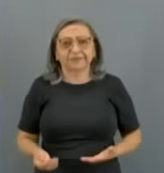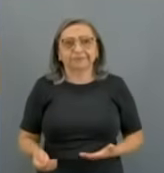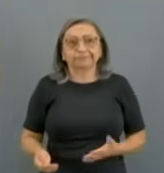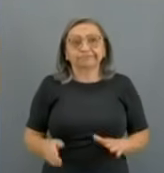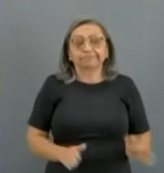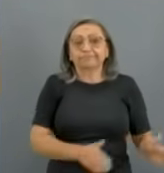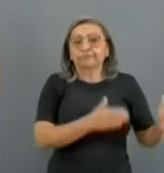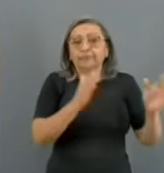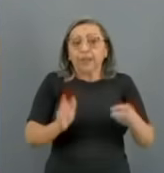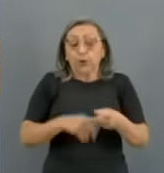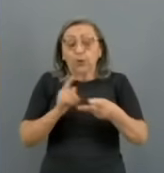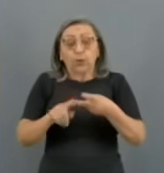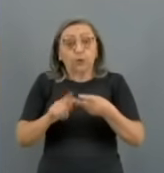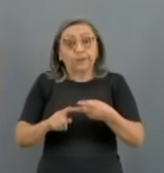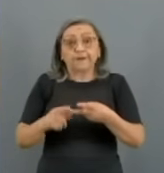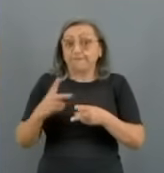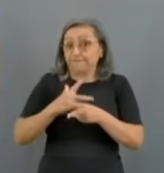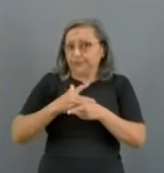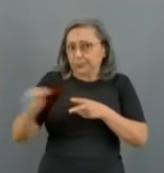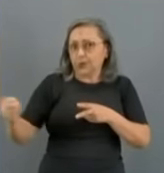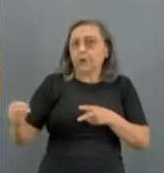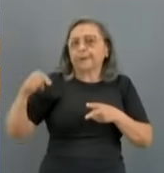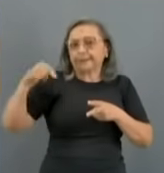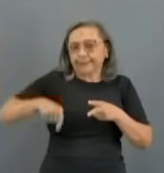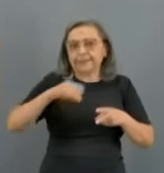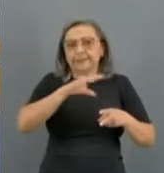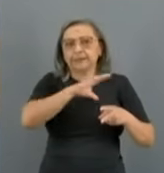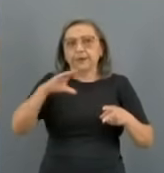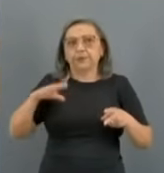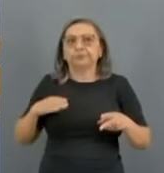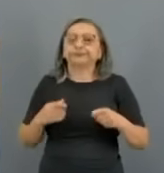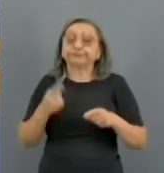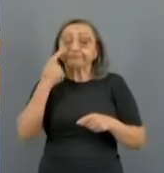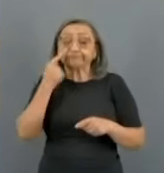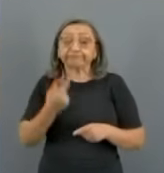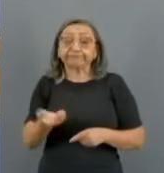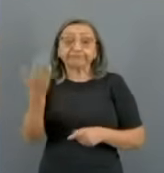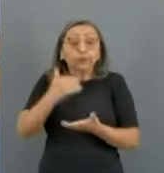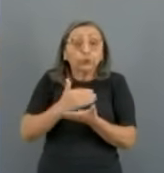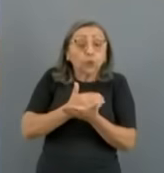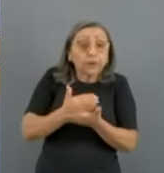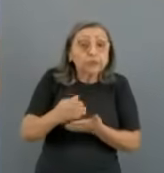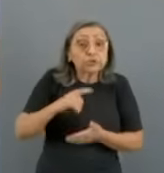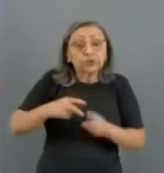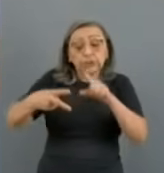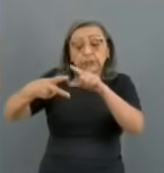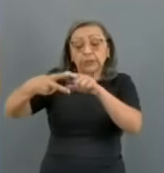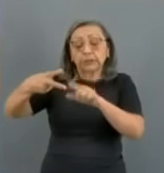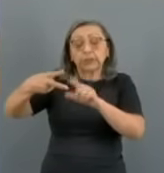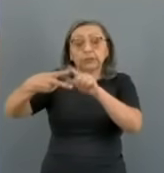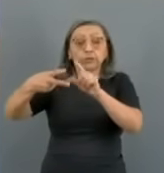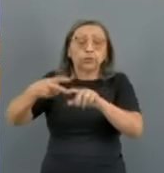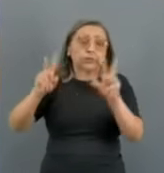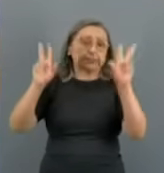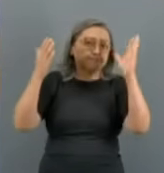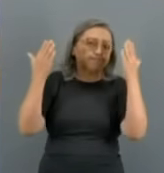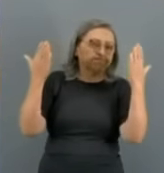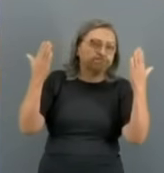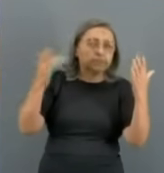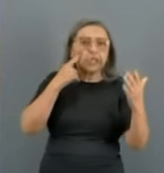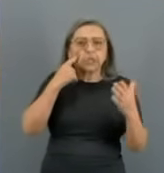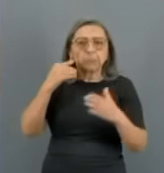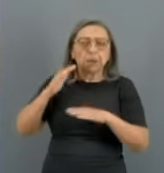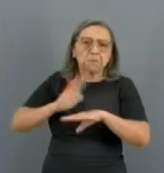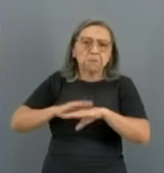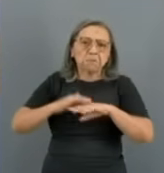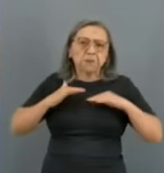Outra grande vitória dessa CPMI é que no início haviam 2 teses. Uma tese de que era uma manifestação política